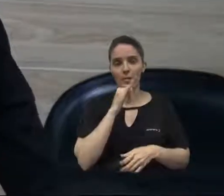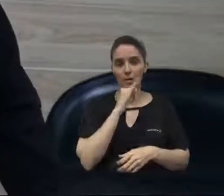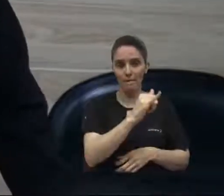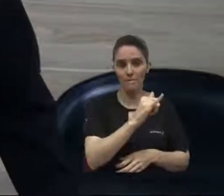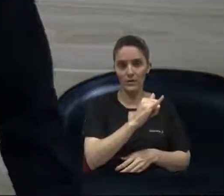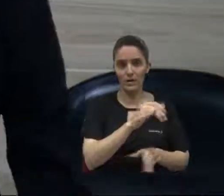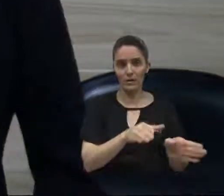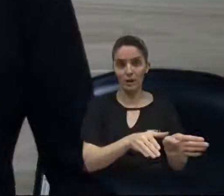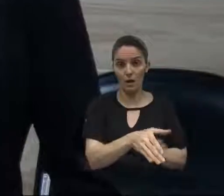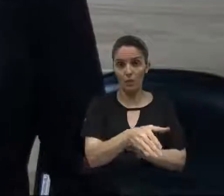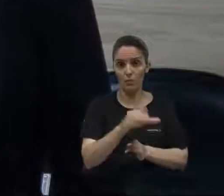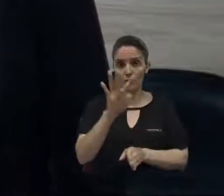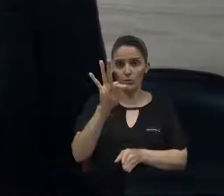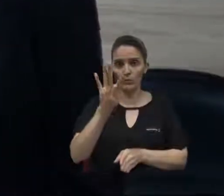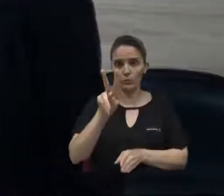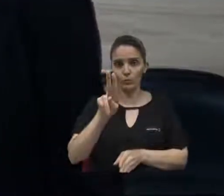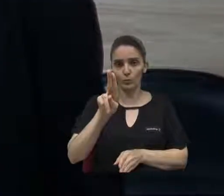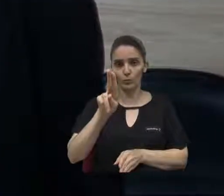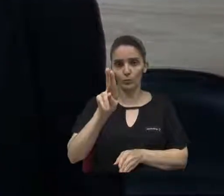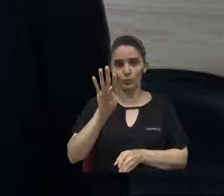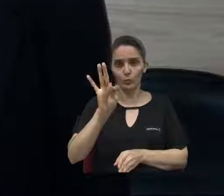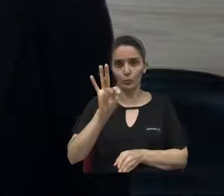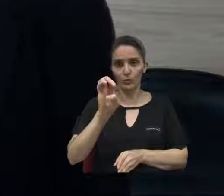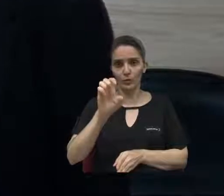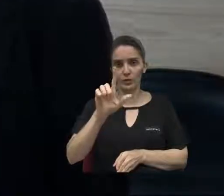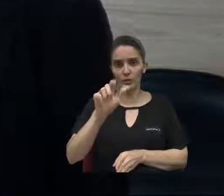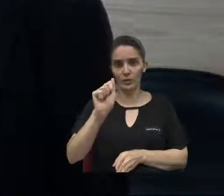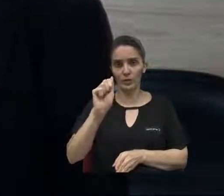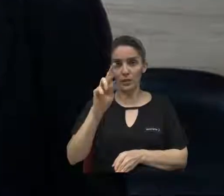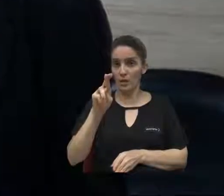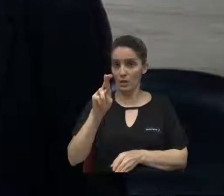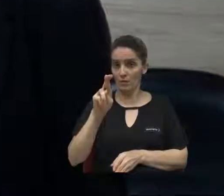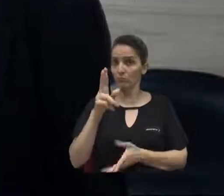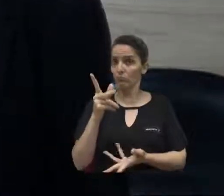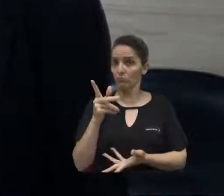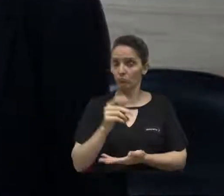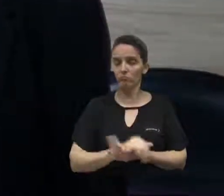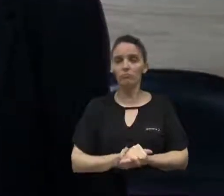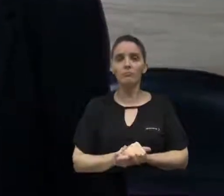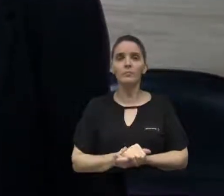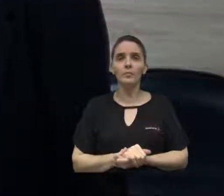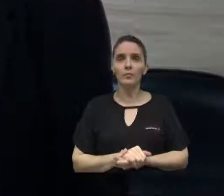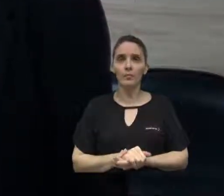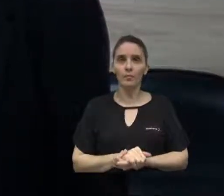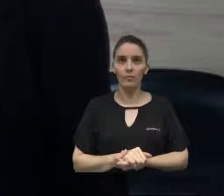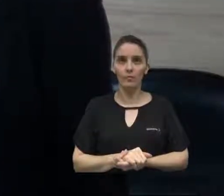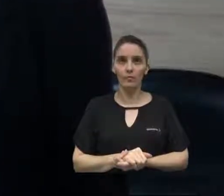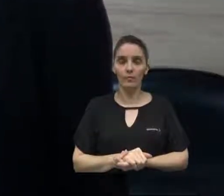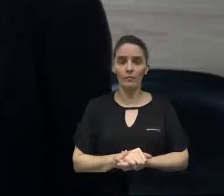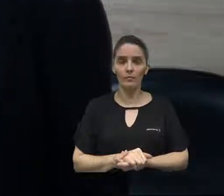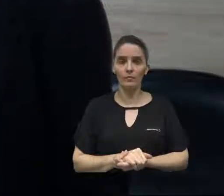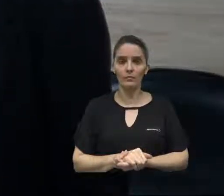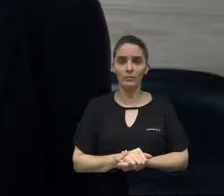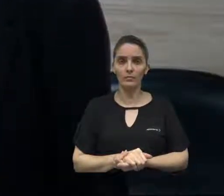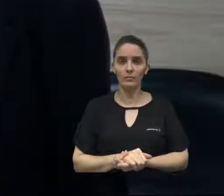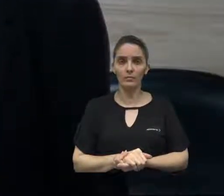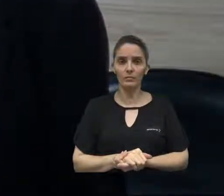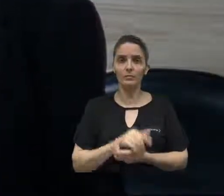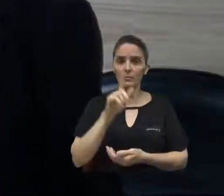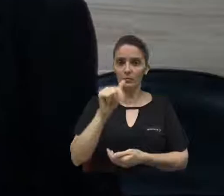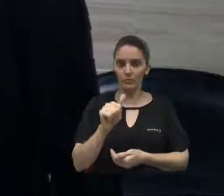as providências necessárias e as providências legais. Continuo na